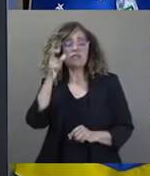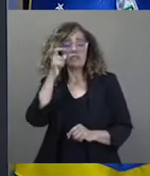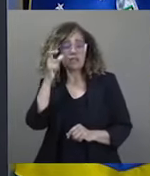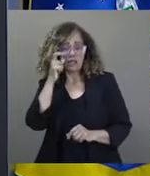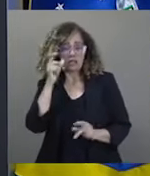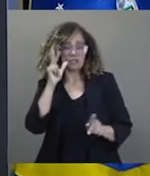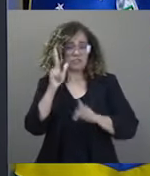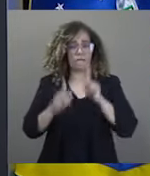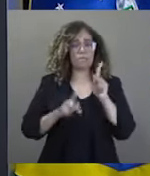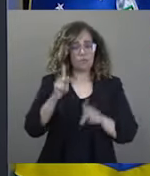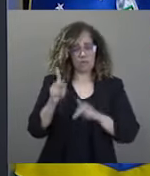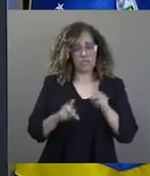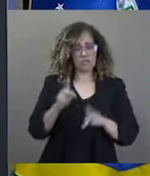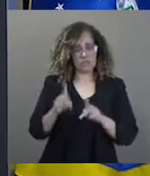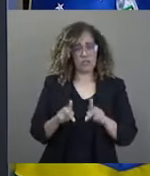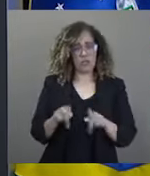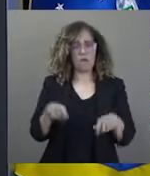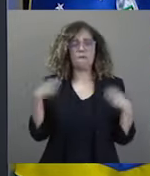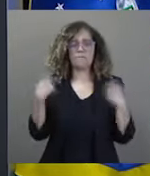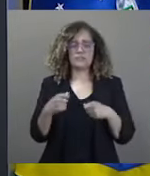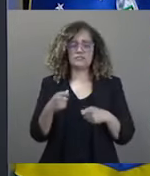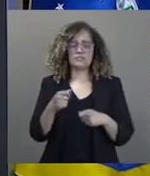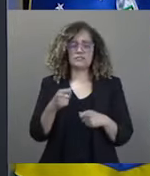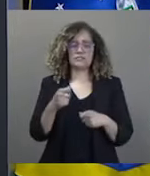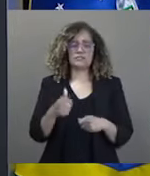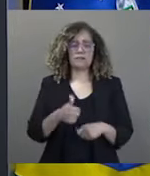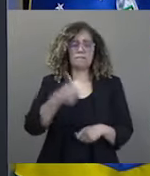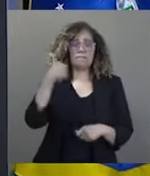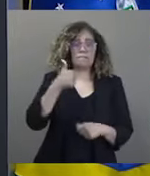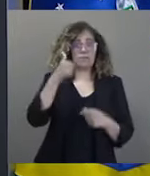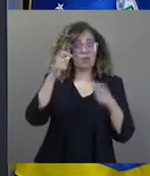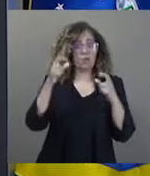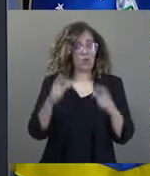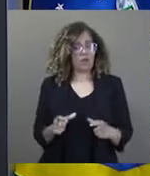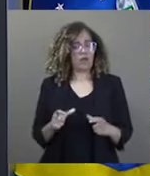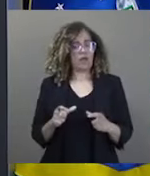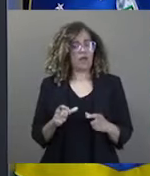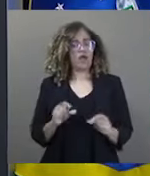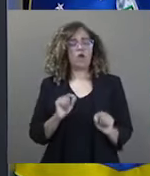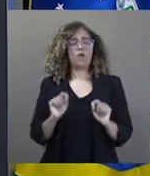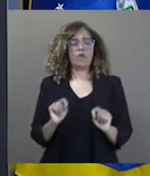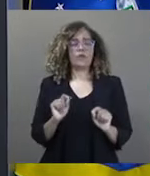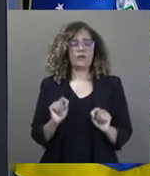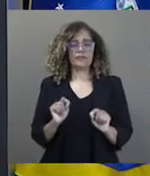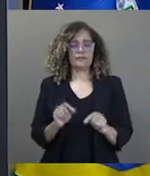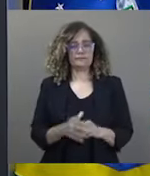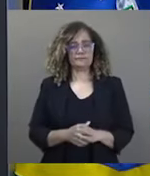população deve prevalecer sobre as divergências